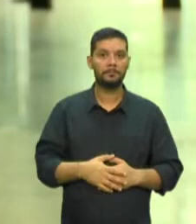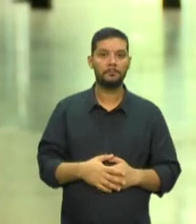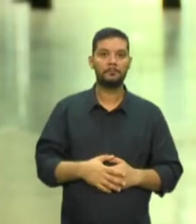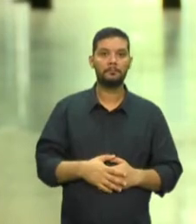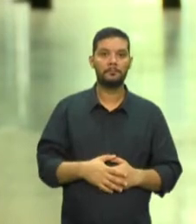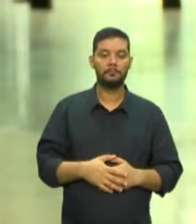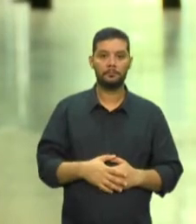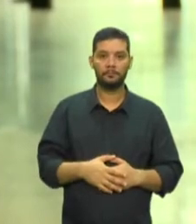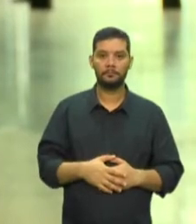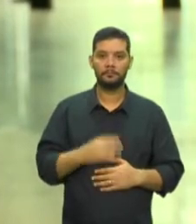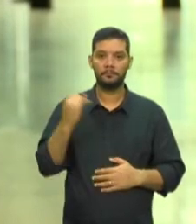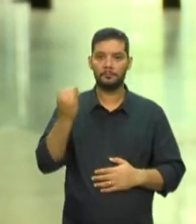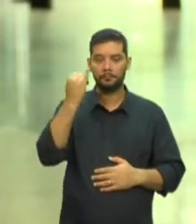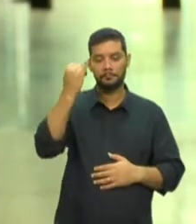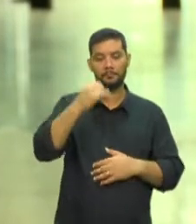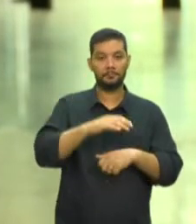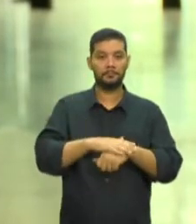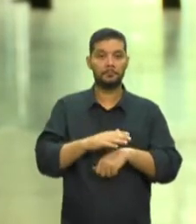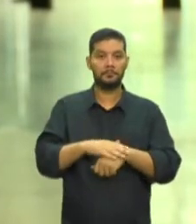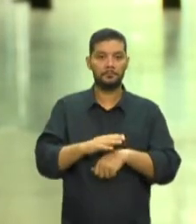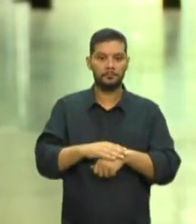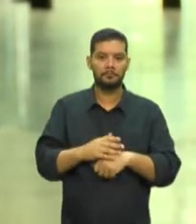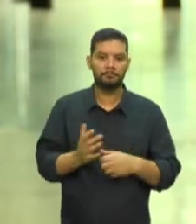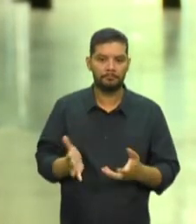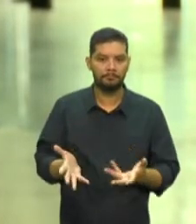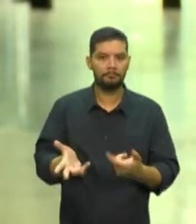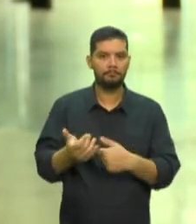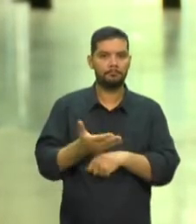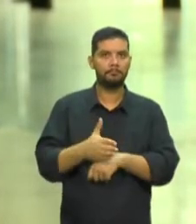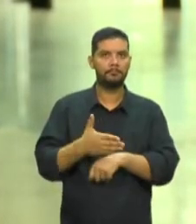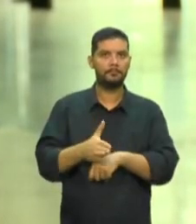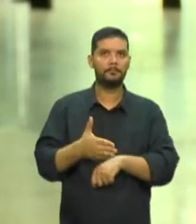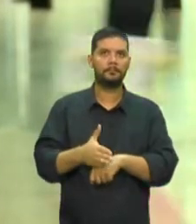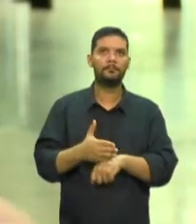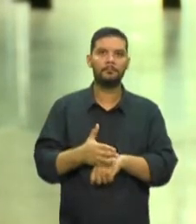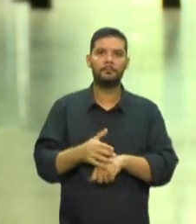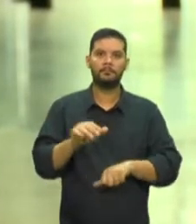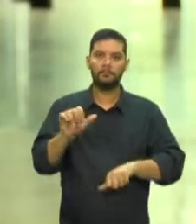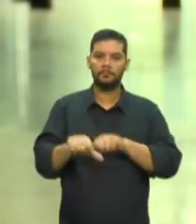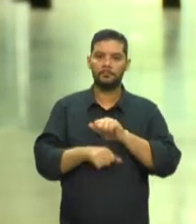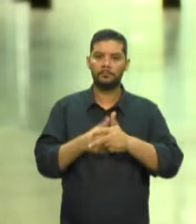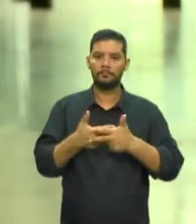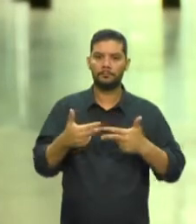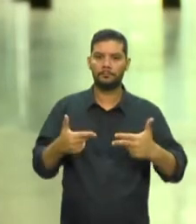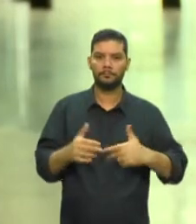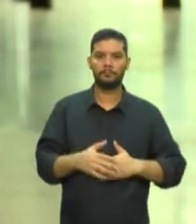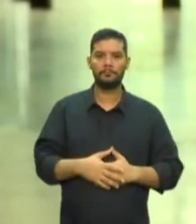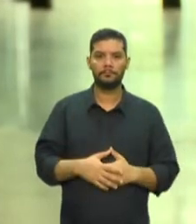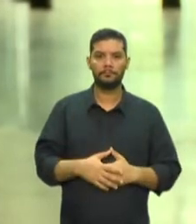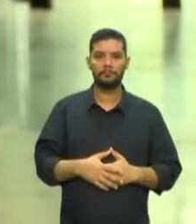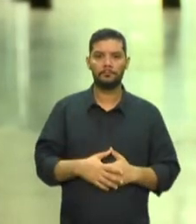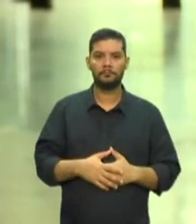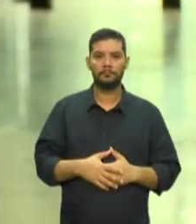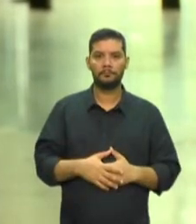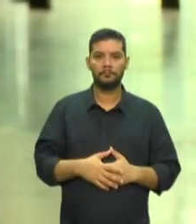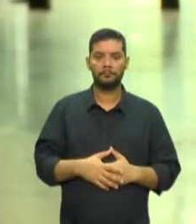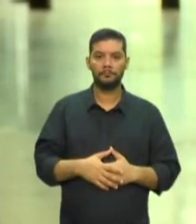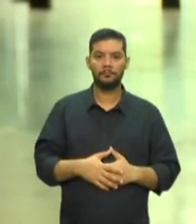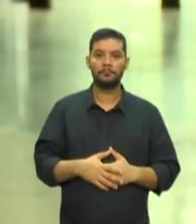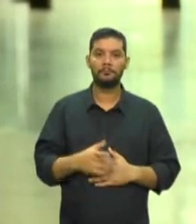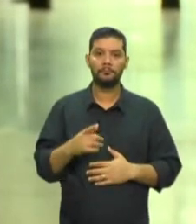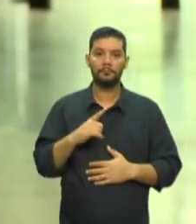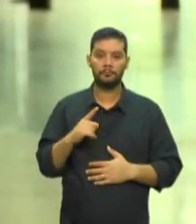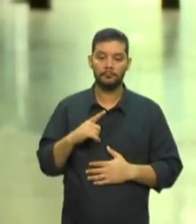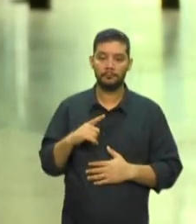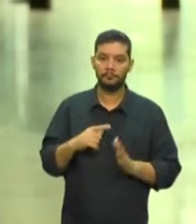né? É importante a pessoa se qualificar e se aperfeiçoar também, porque muita coisa mudou, né? Sem dúvida nenhuma, né? Existe um represamento,